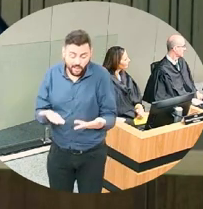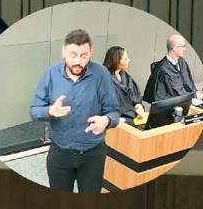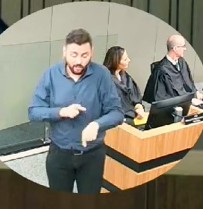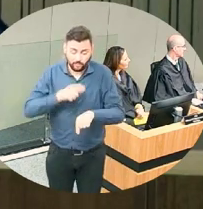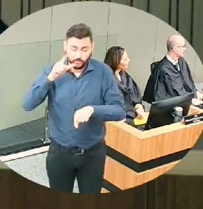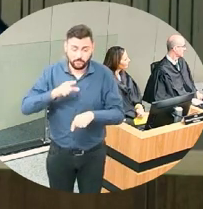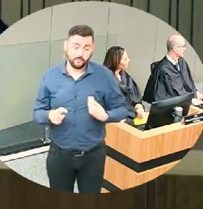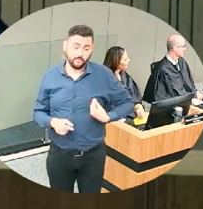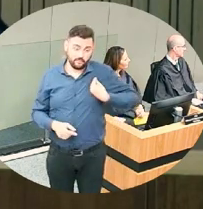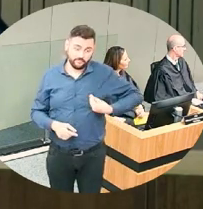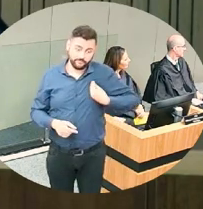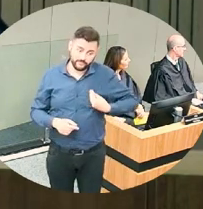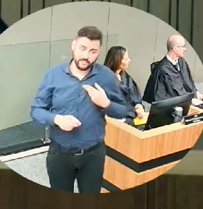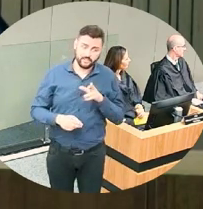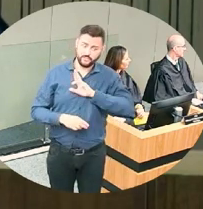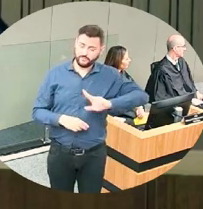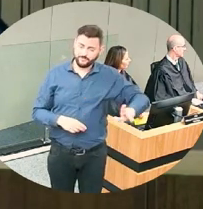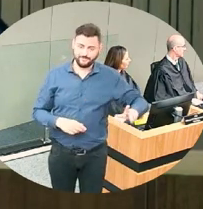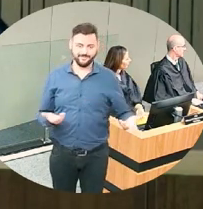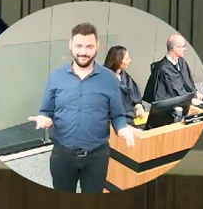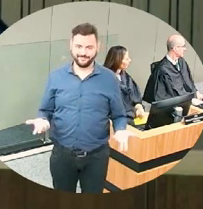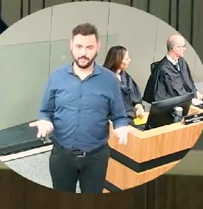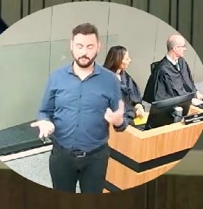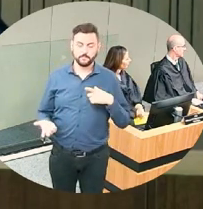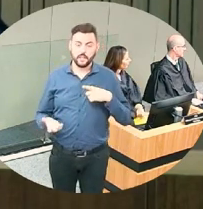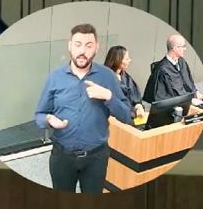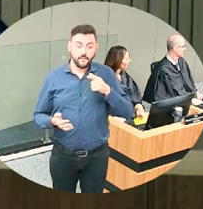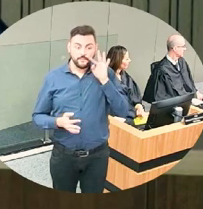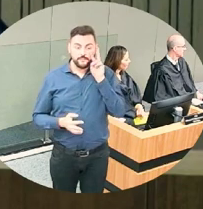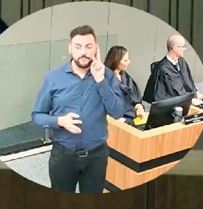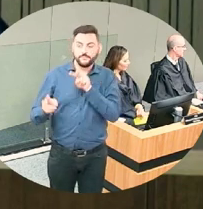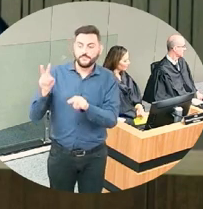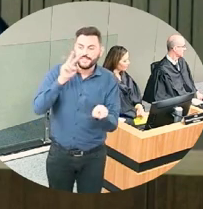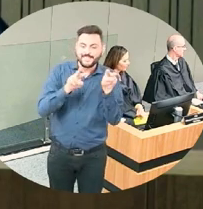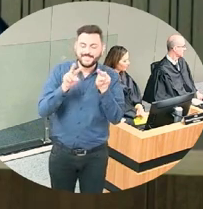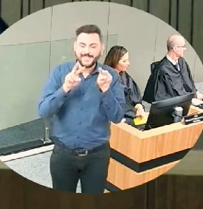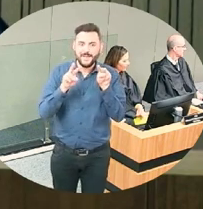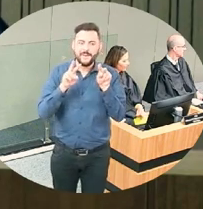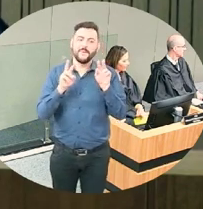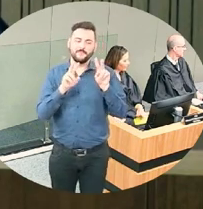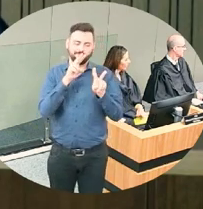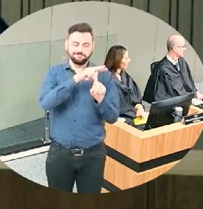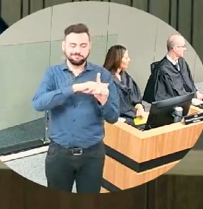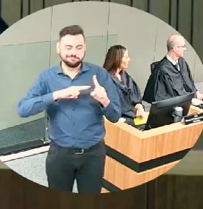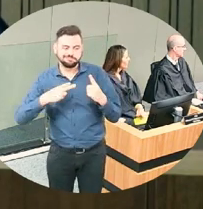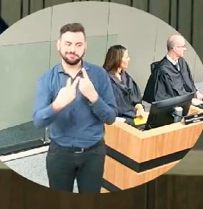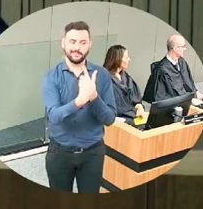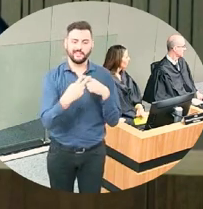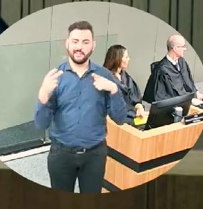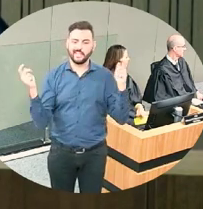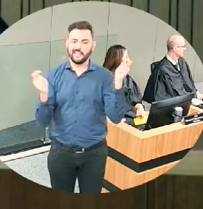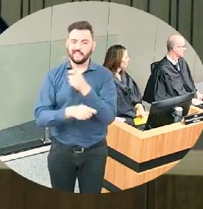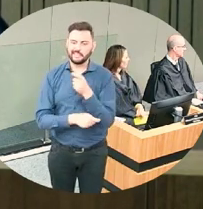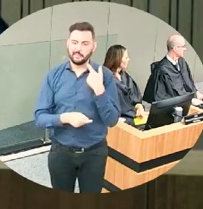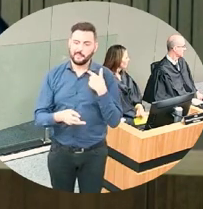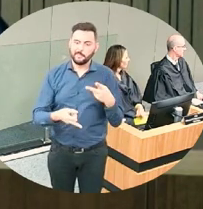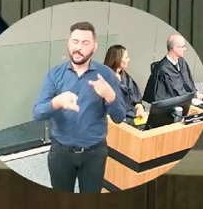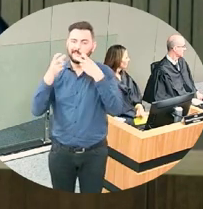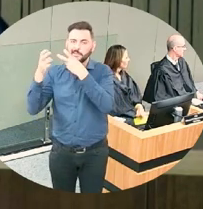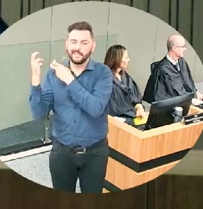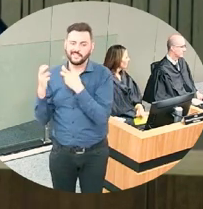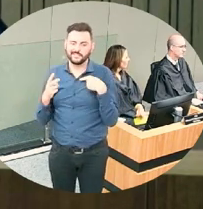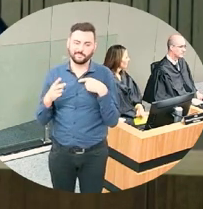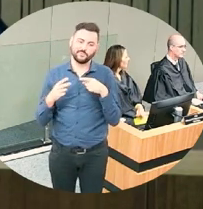do momento vivenciado não se alcança aão do todo resta noos trabalhar para que os desígnios nos